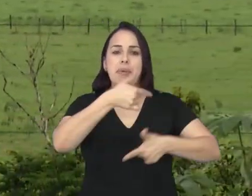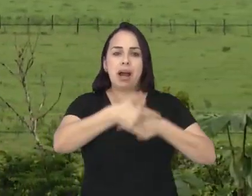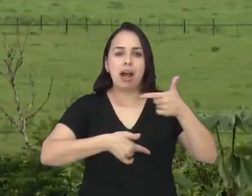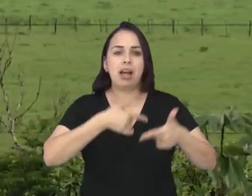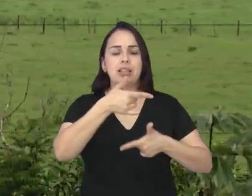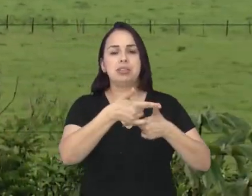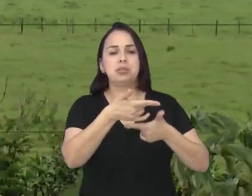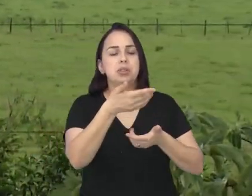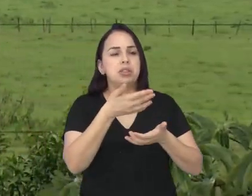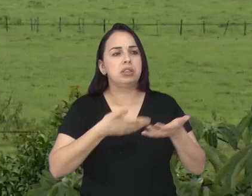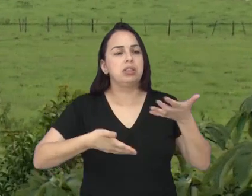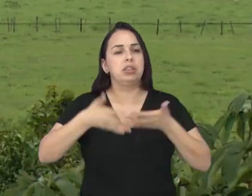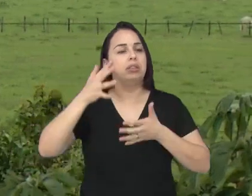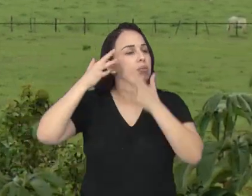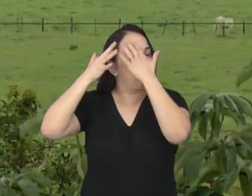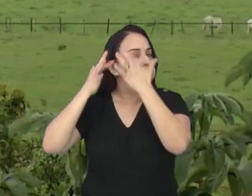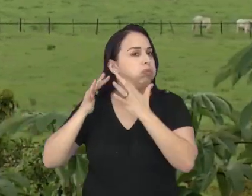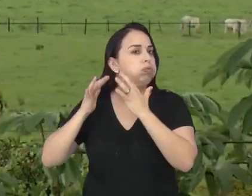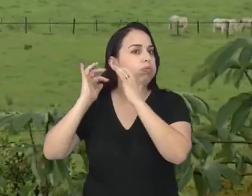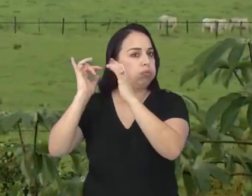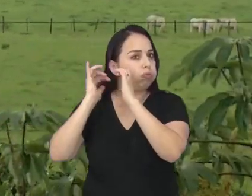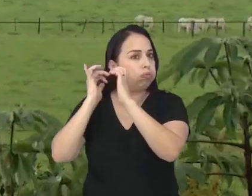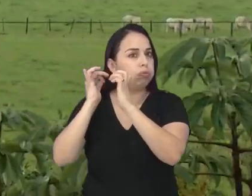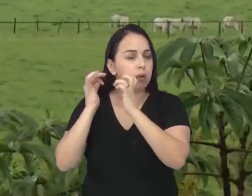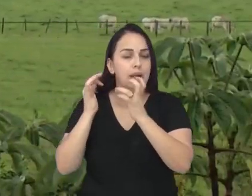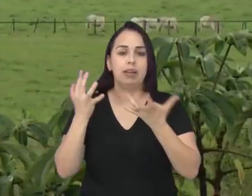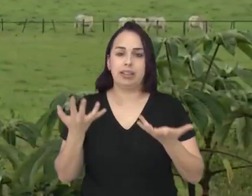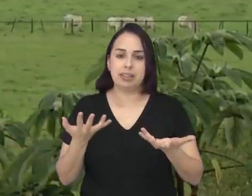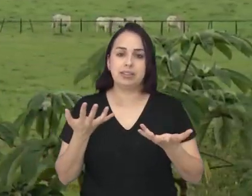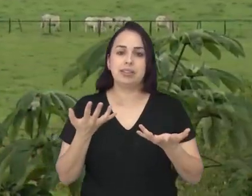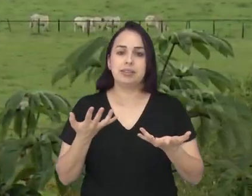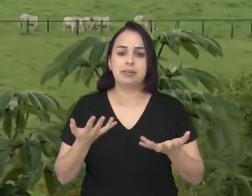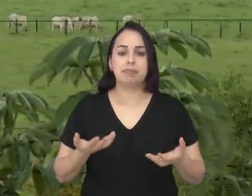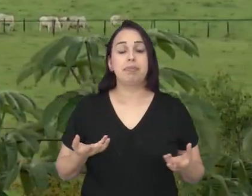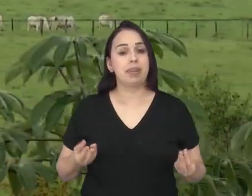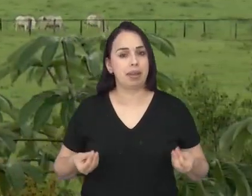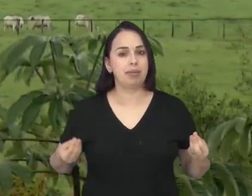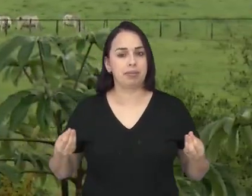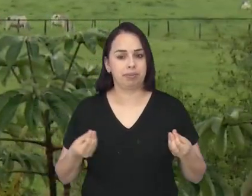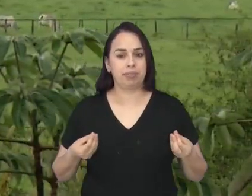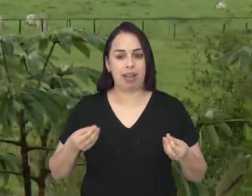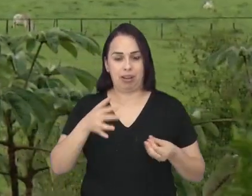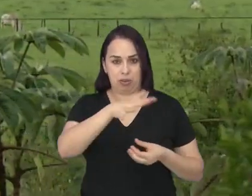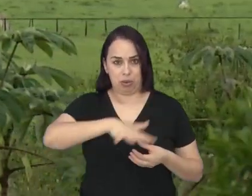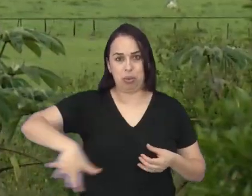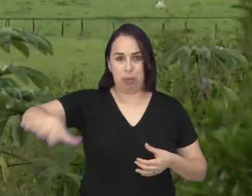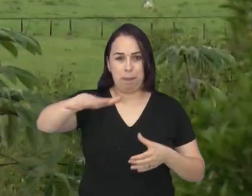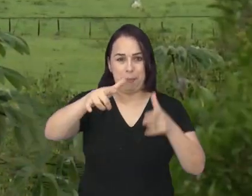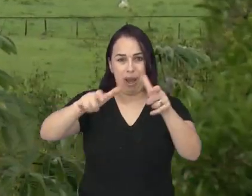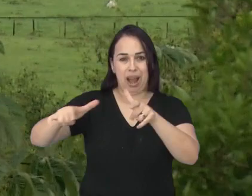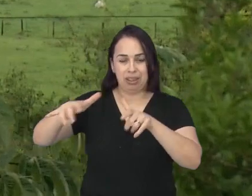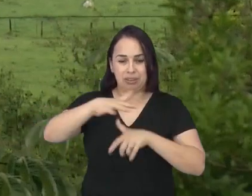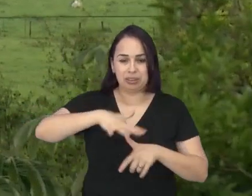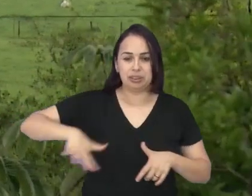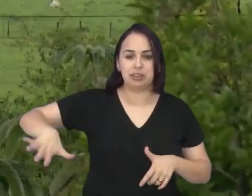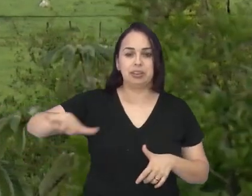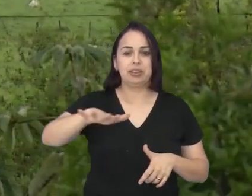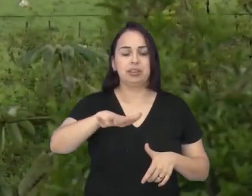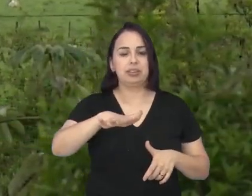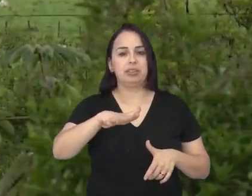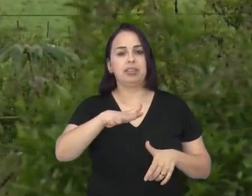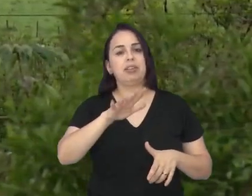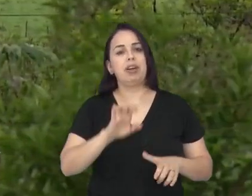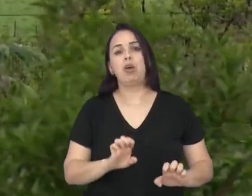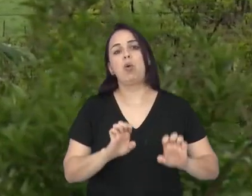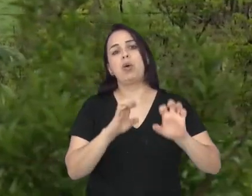de introspecção na Vargem Grande. Então, Vargem Grande é esse bairro, né? Então vai